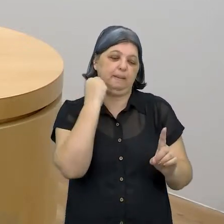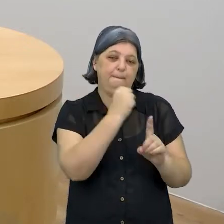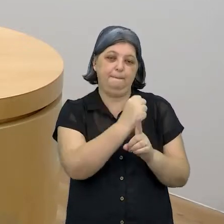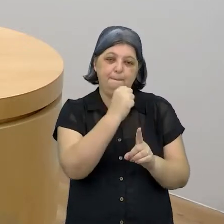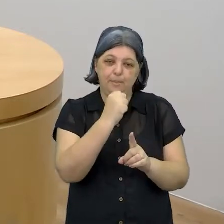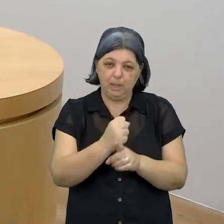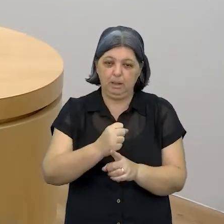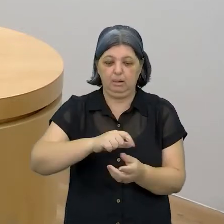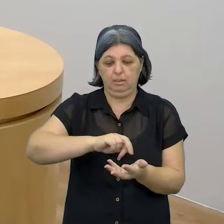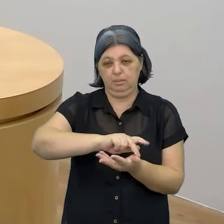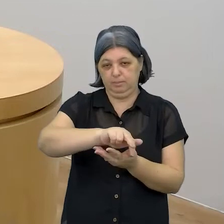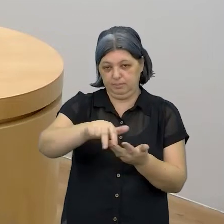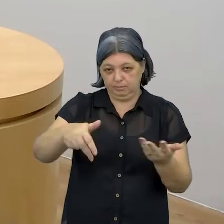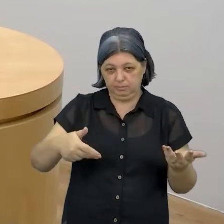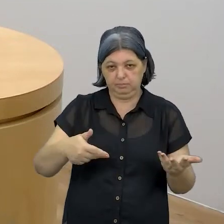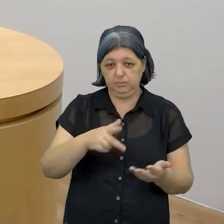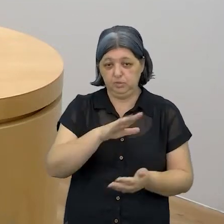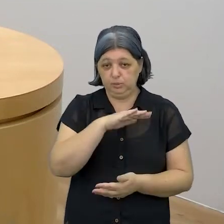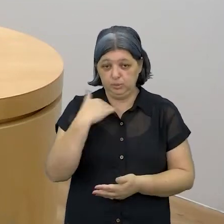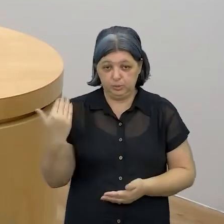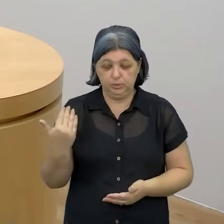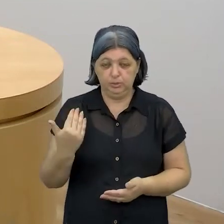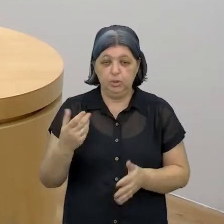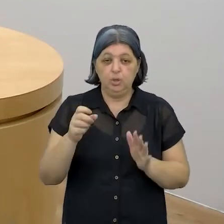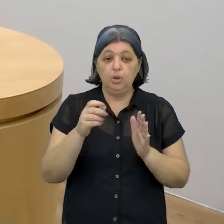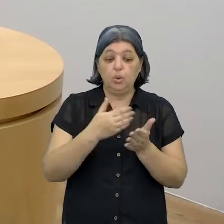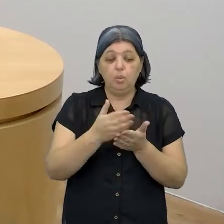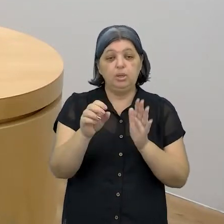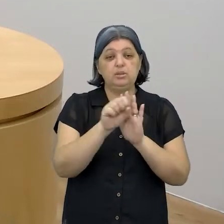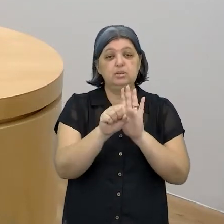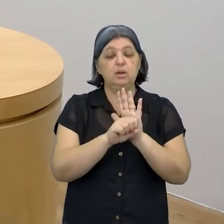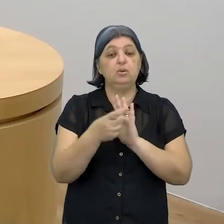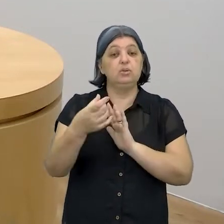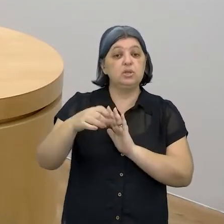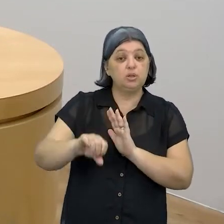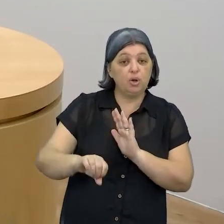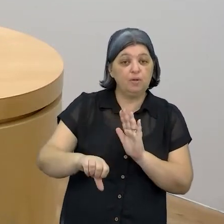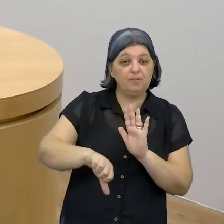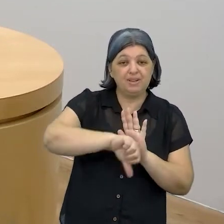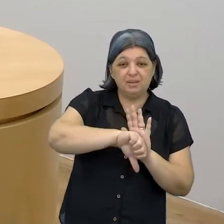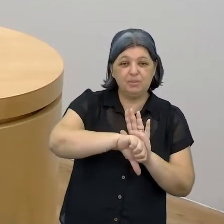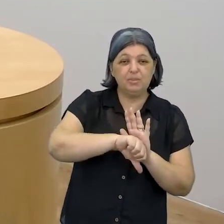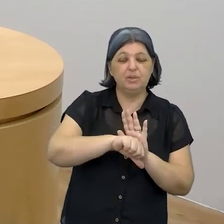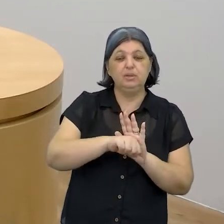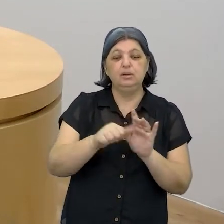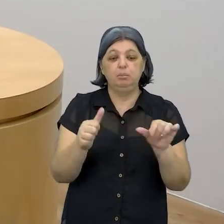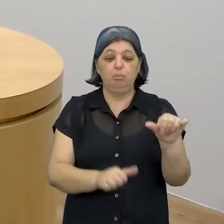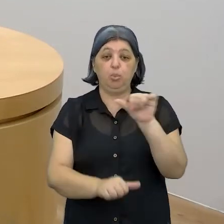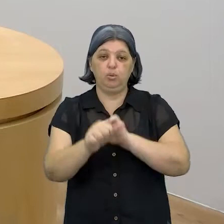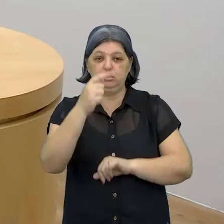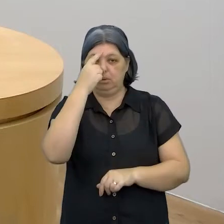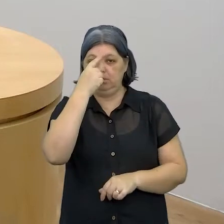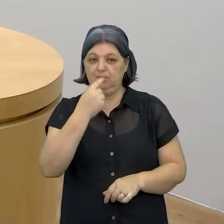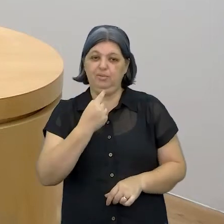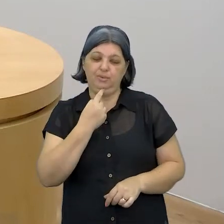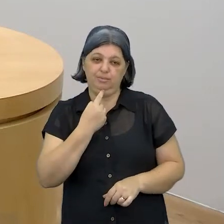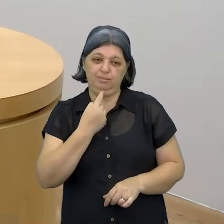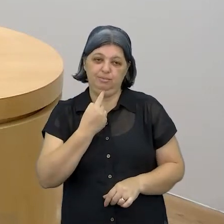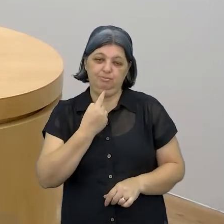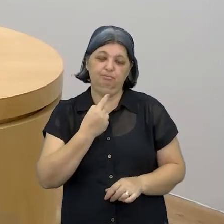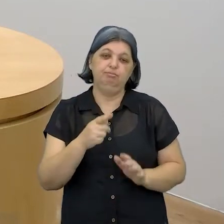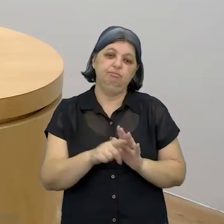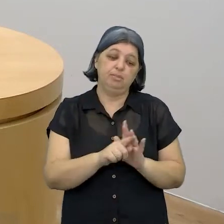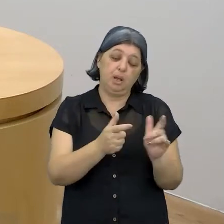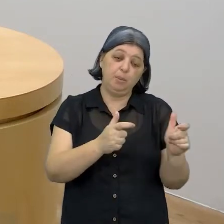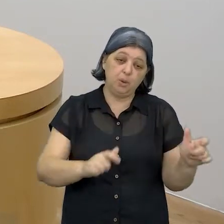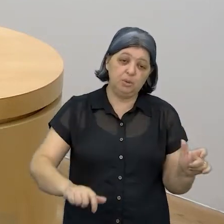Assassinatos, enfim, começa ali no século XIX, esses crimes começam a mudar de perfil. Então, a maior parte dos crimes